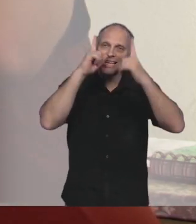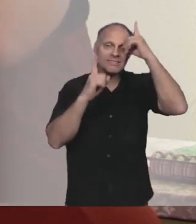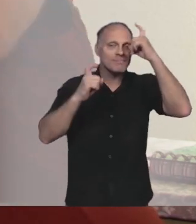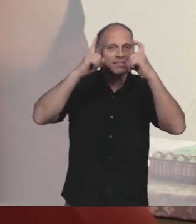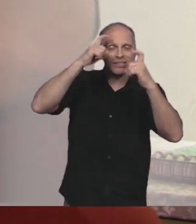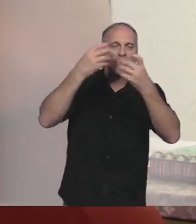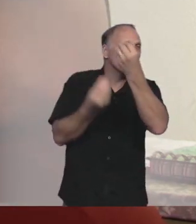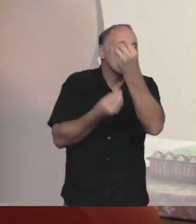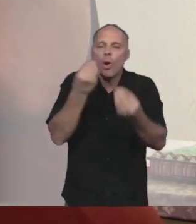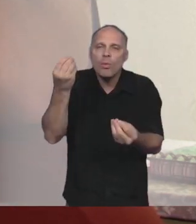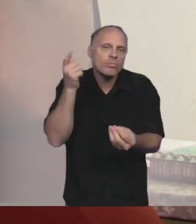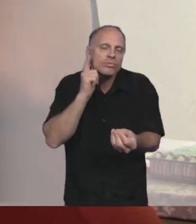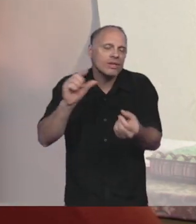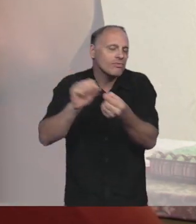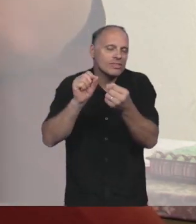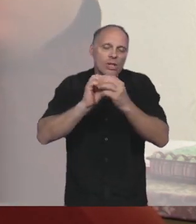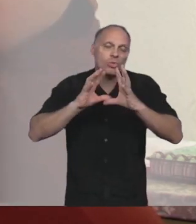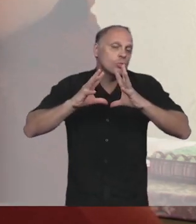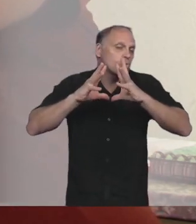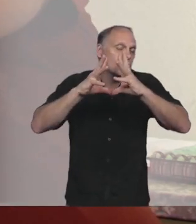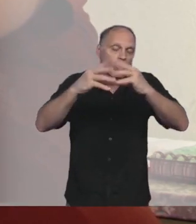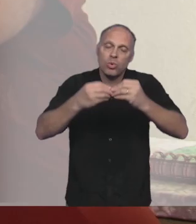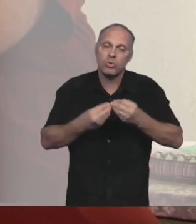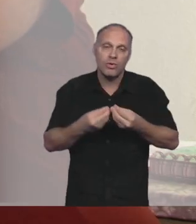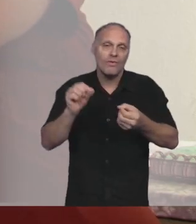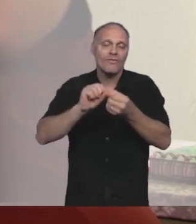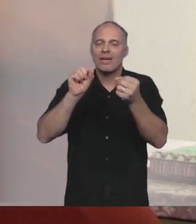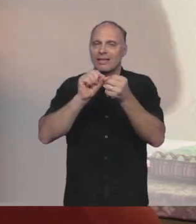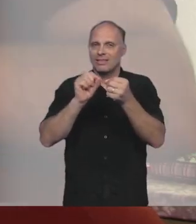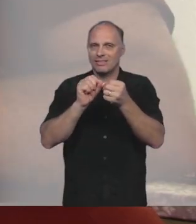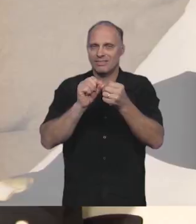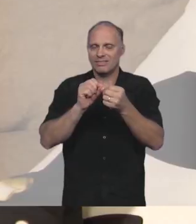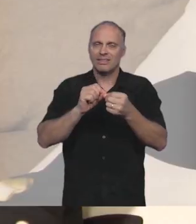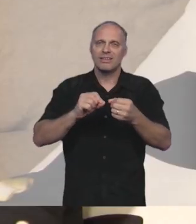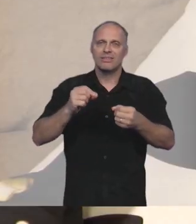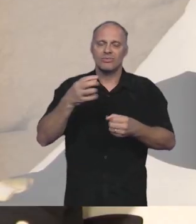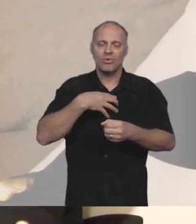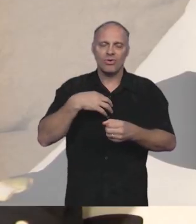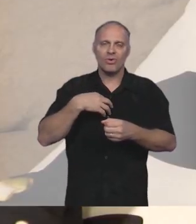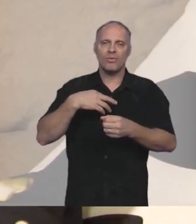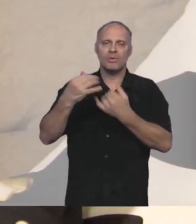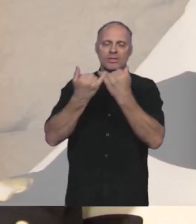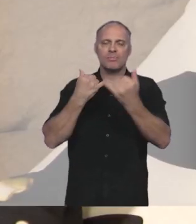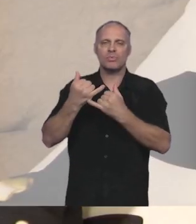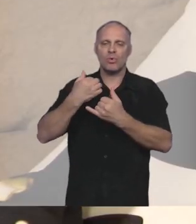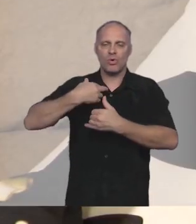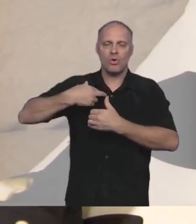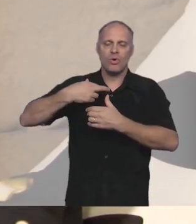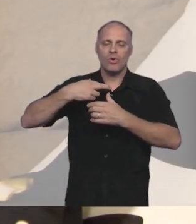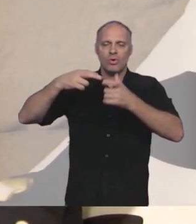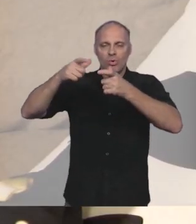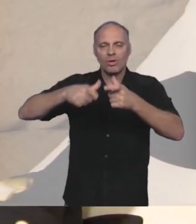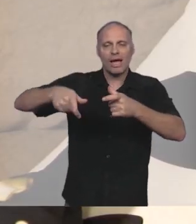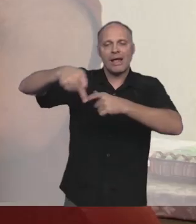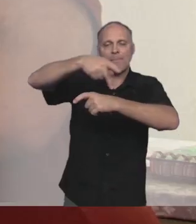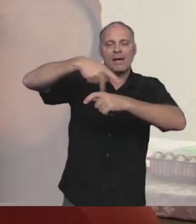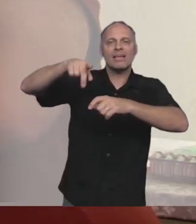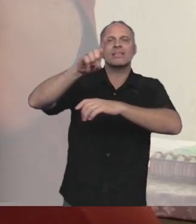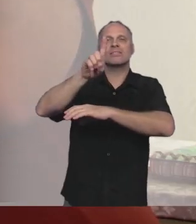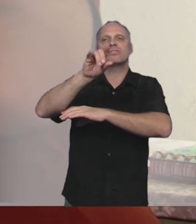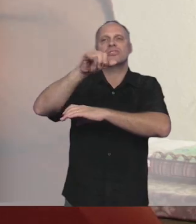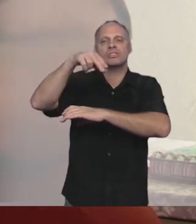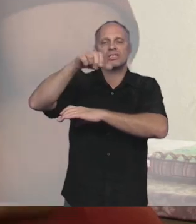né, do reino da Dinamarca, né? O pai, né, tendo